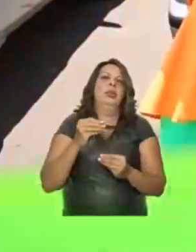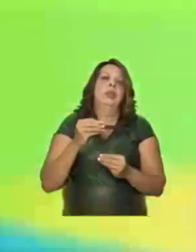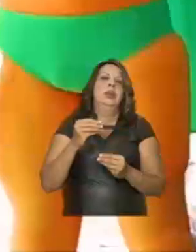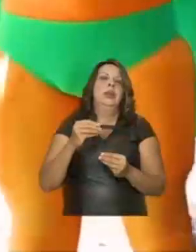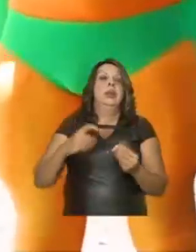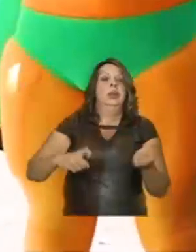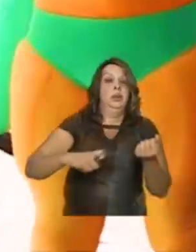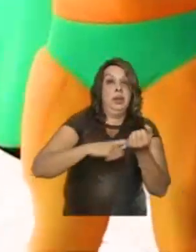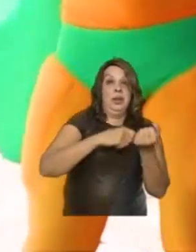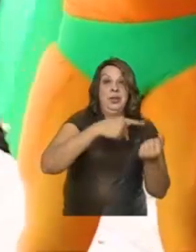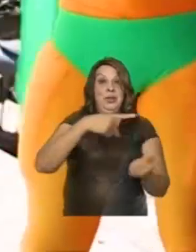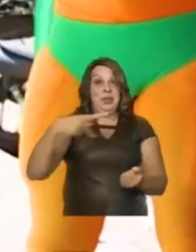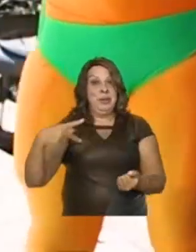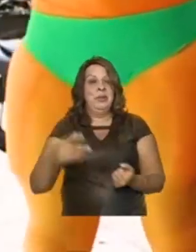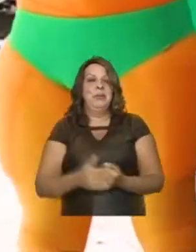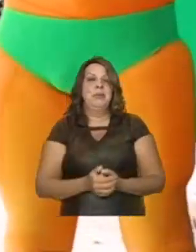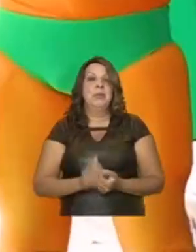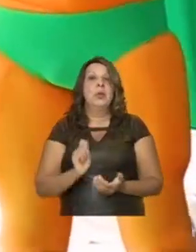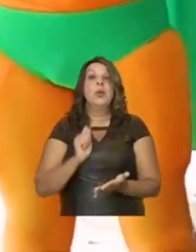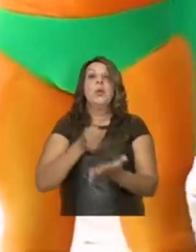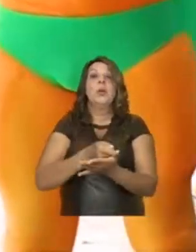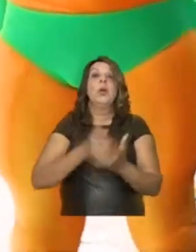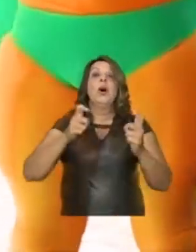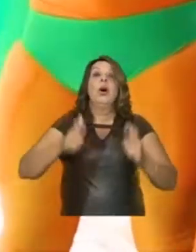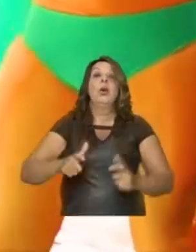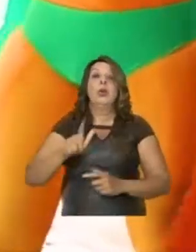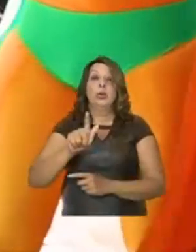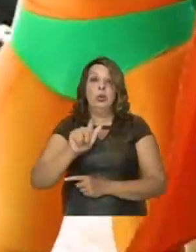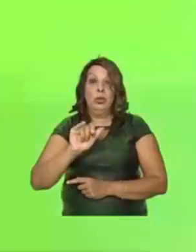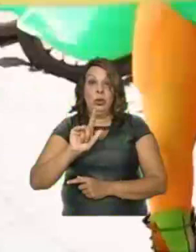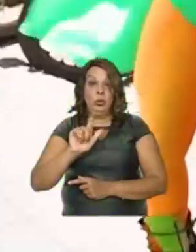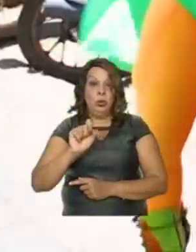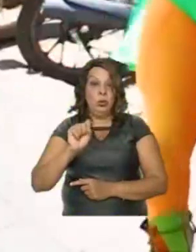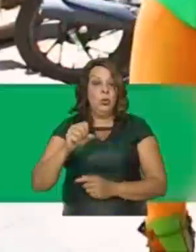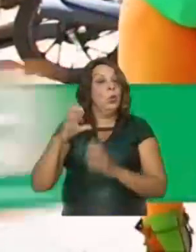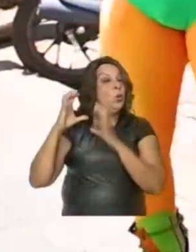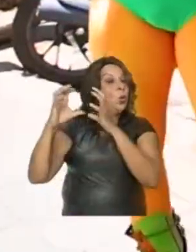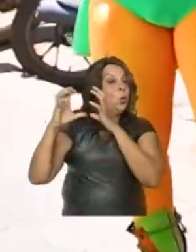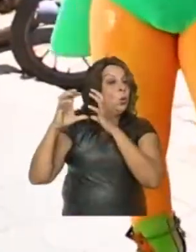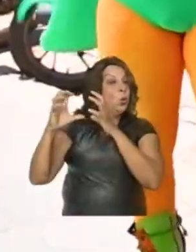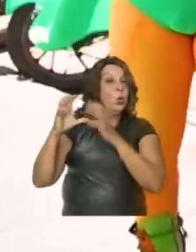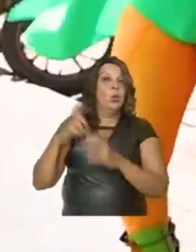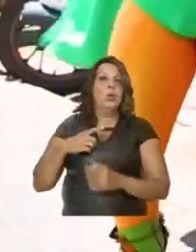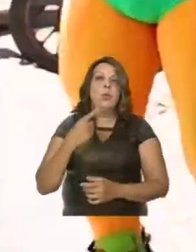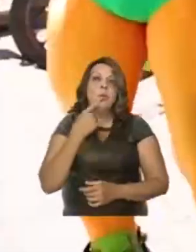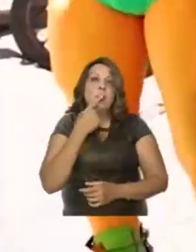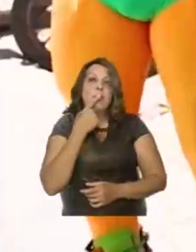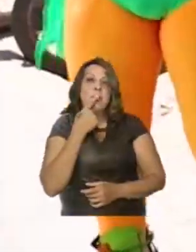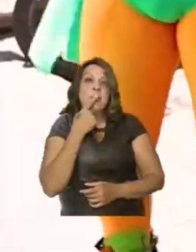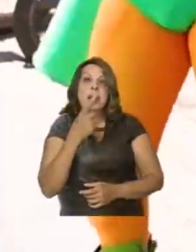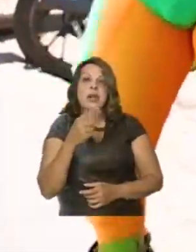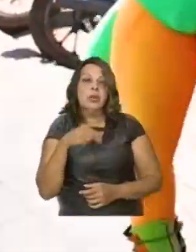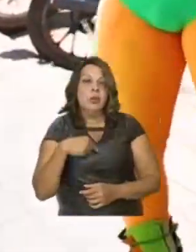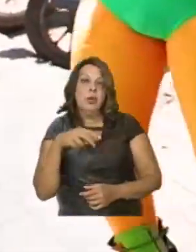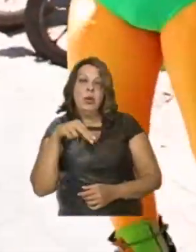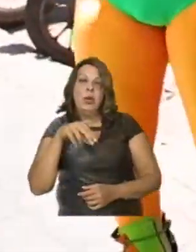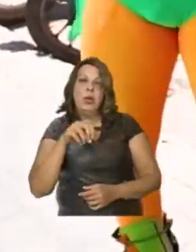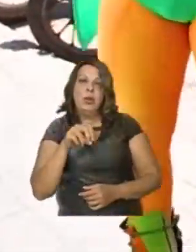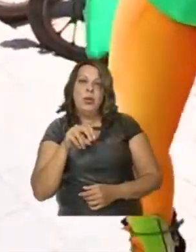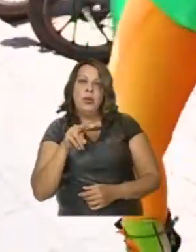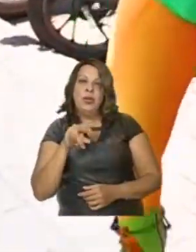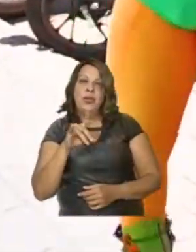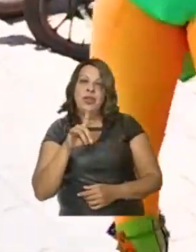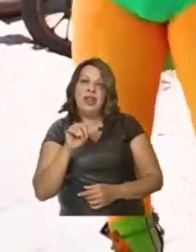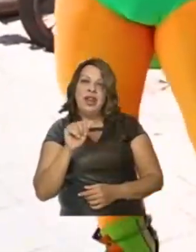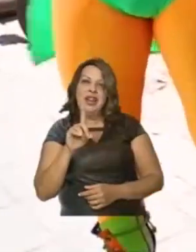Caju Cap. Ele garantiu num ponto de venda Gilson do Coco. Estou aqui perto da novidade, todos os dias. Venha tomar